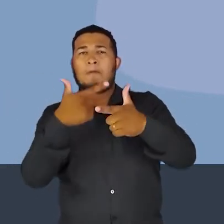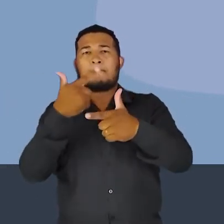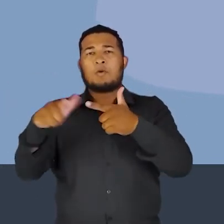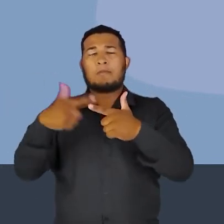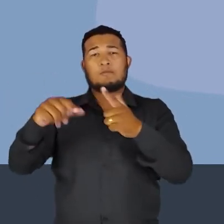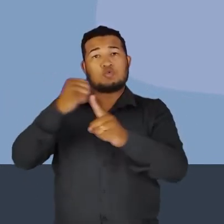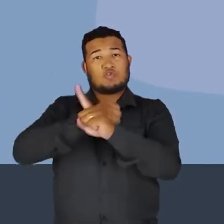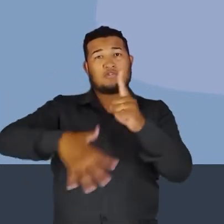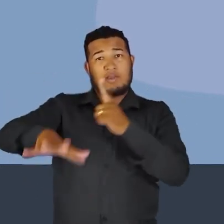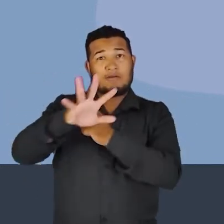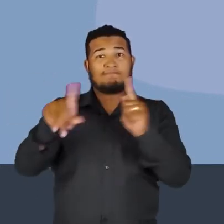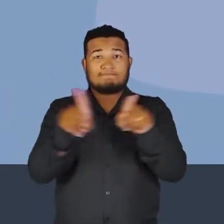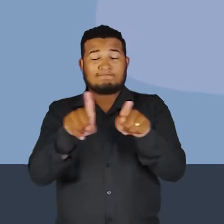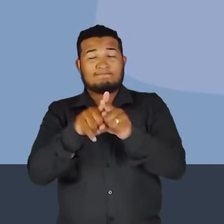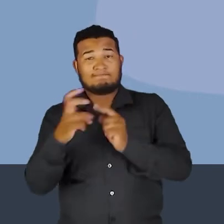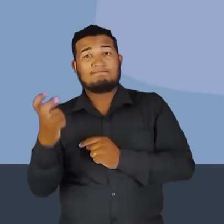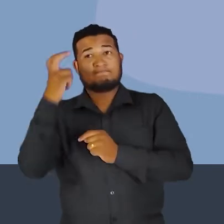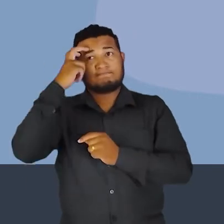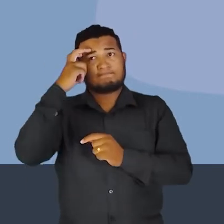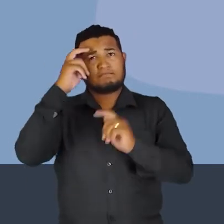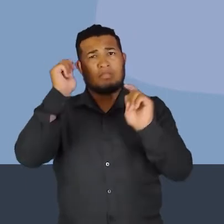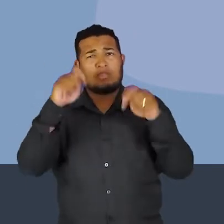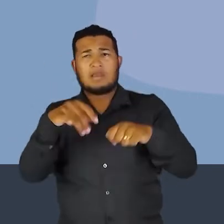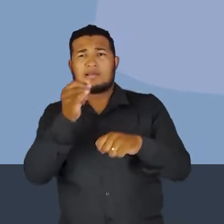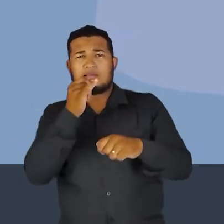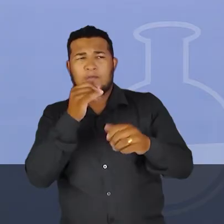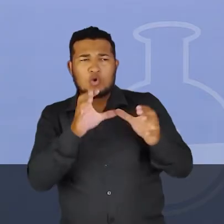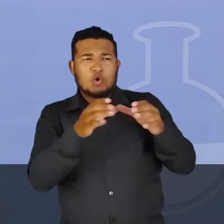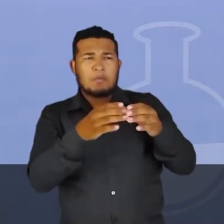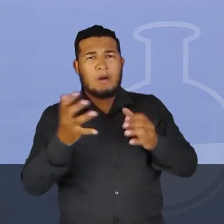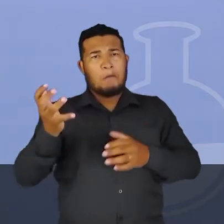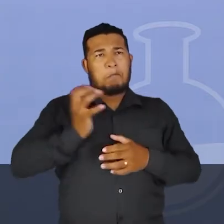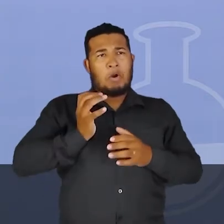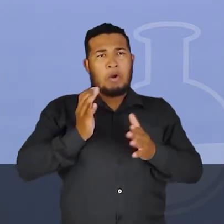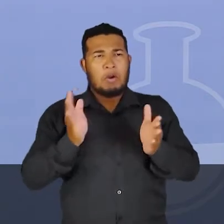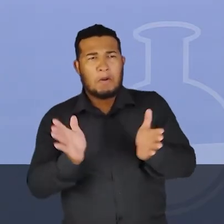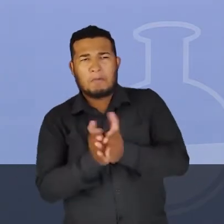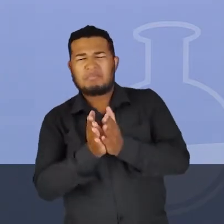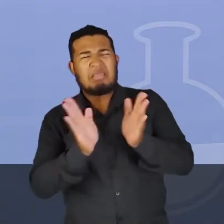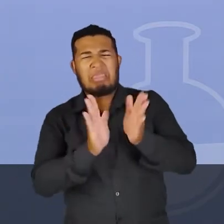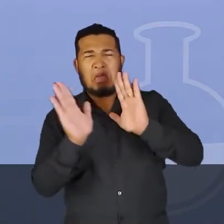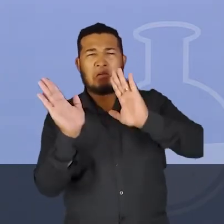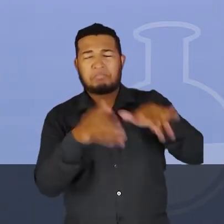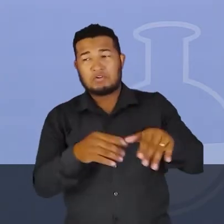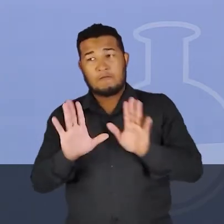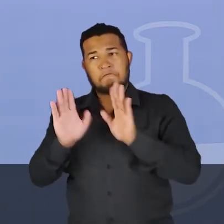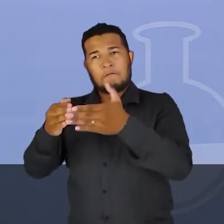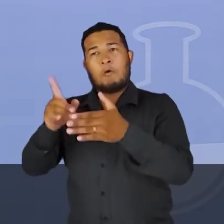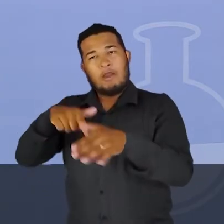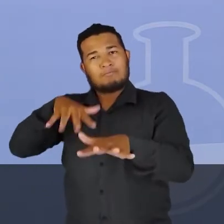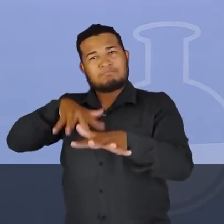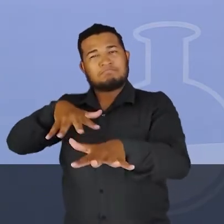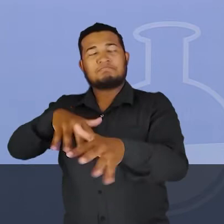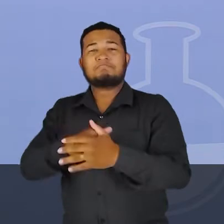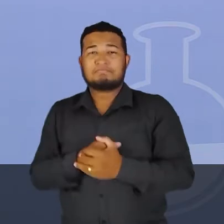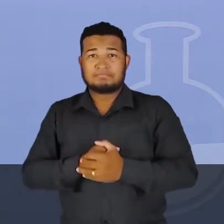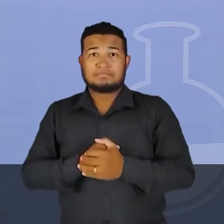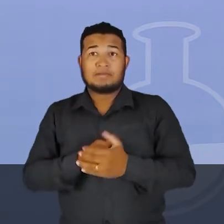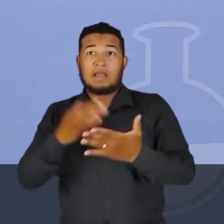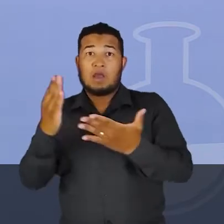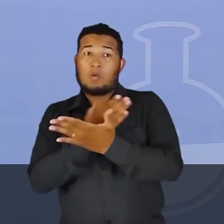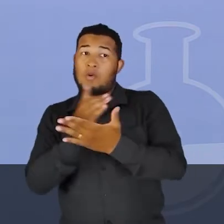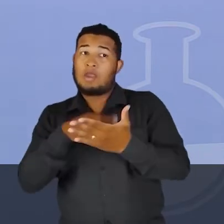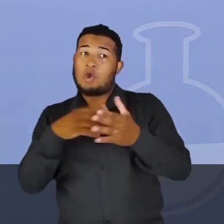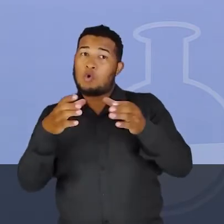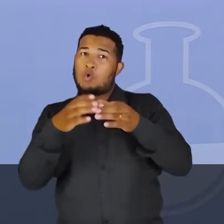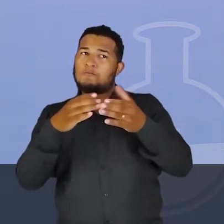sociais e culturais, que podem ser independentes de classes. Então, muitas vezes, a gente vai ter um movimento que está voltado para uma